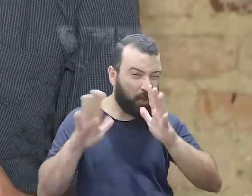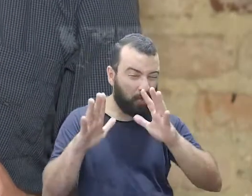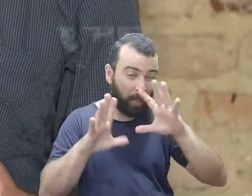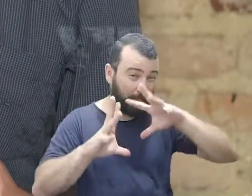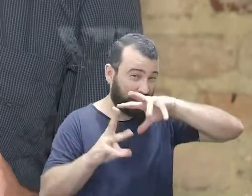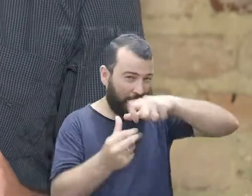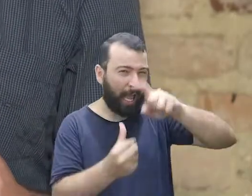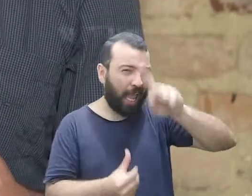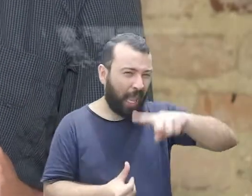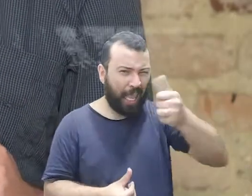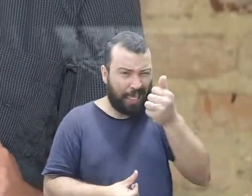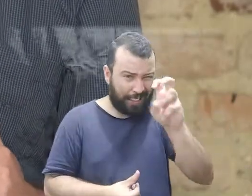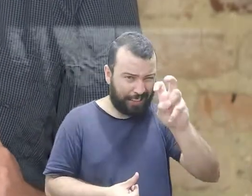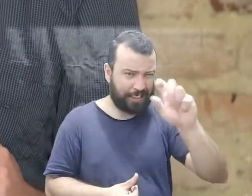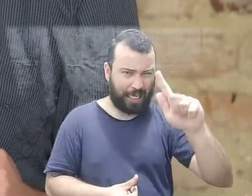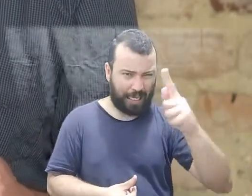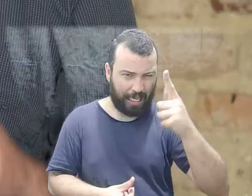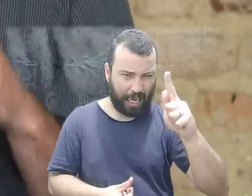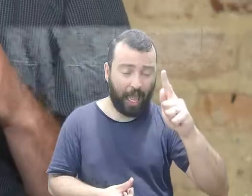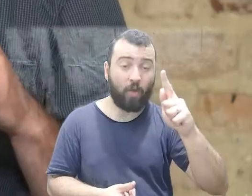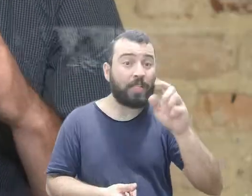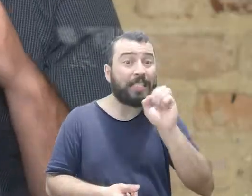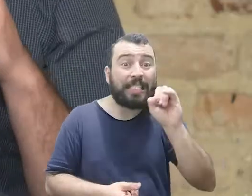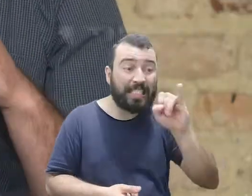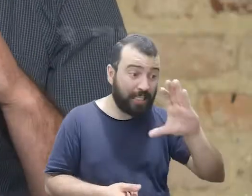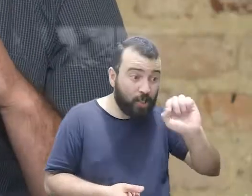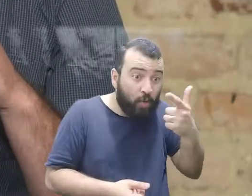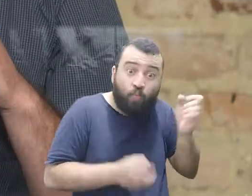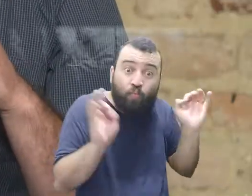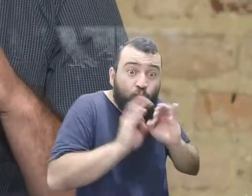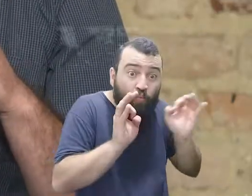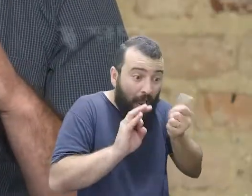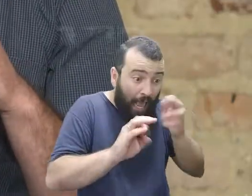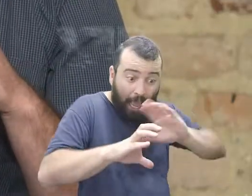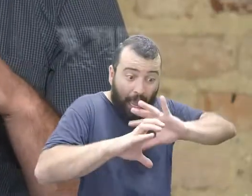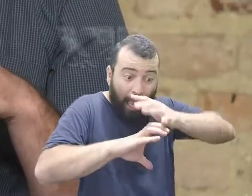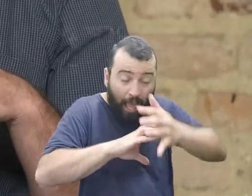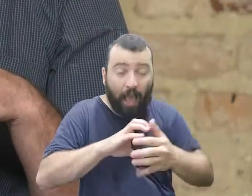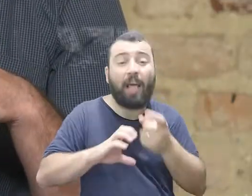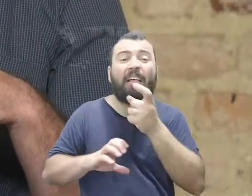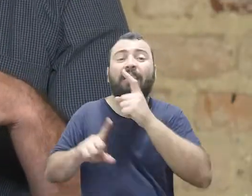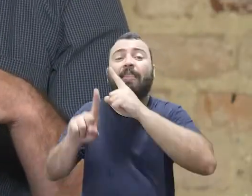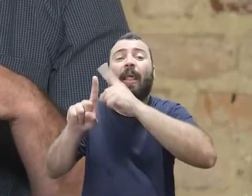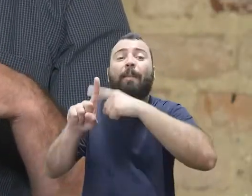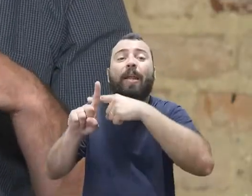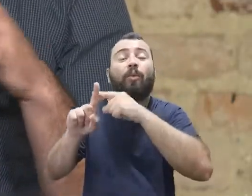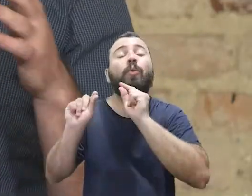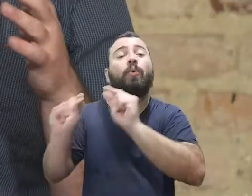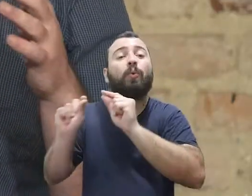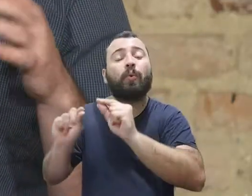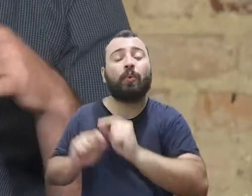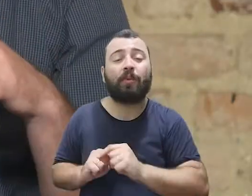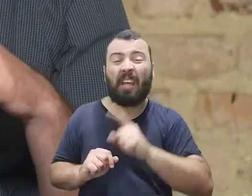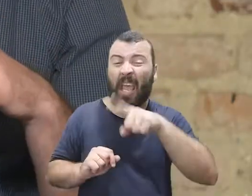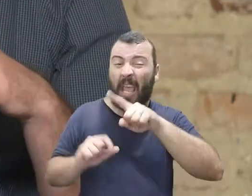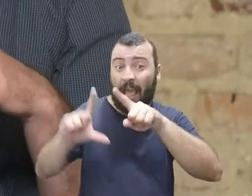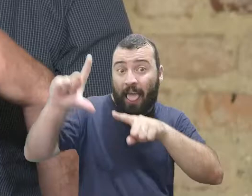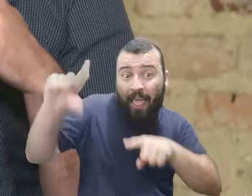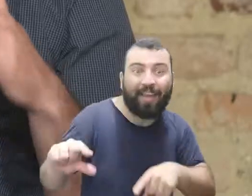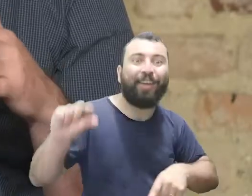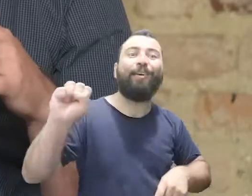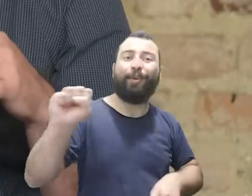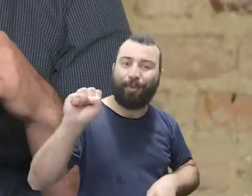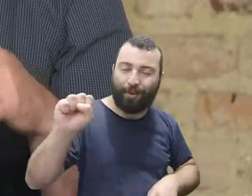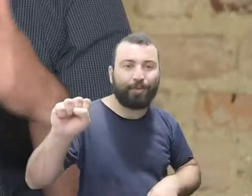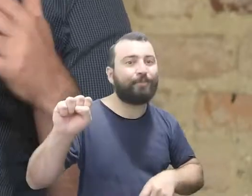média atual da Terra é de cerca de 15 graus. Não fosse o CO2 na atmosfera, as temperaturas seriam as temperaturas médias da ordem